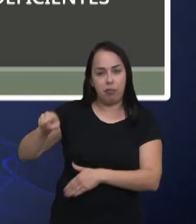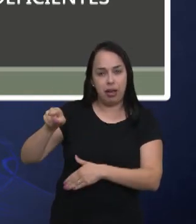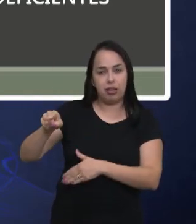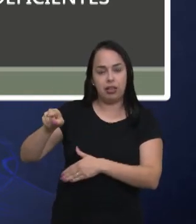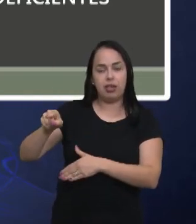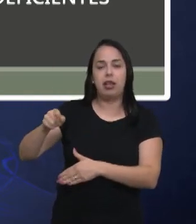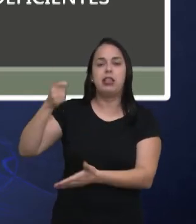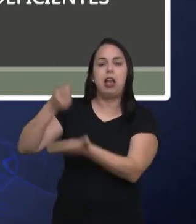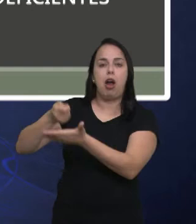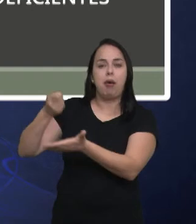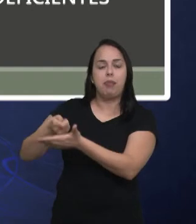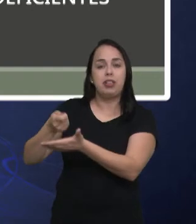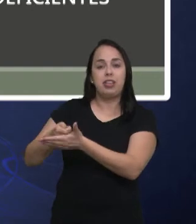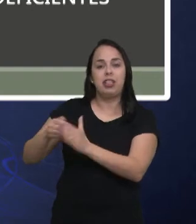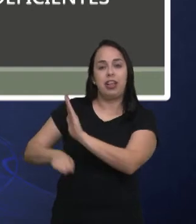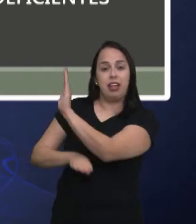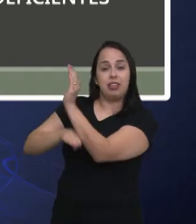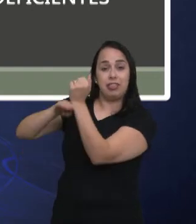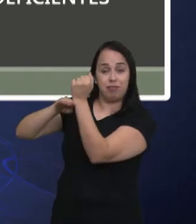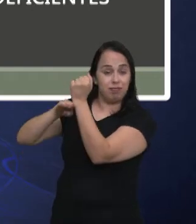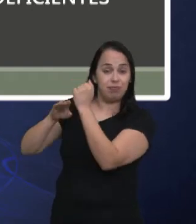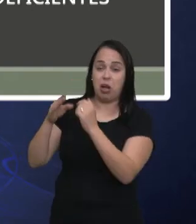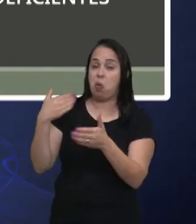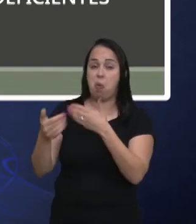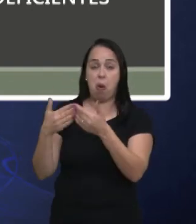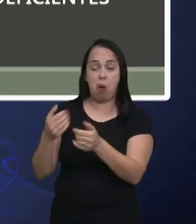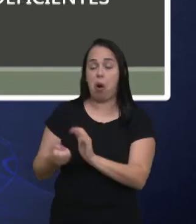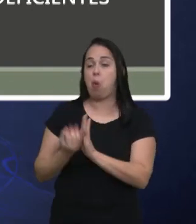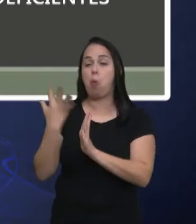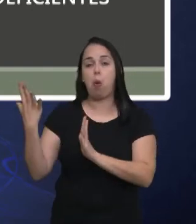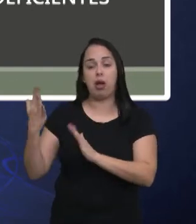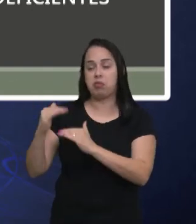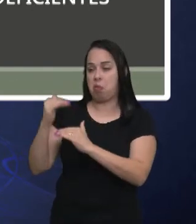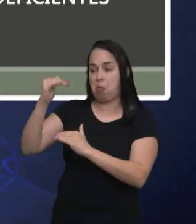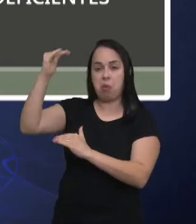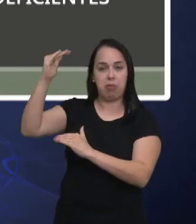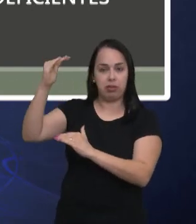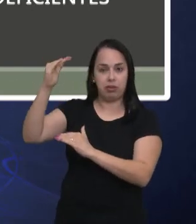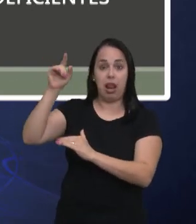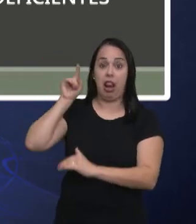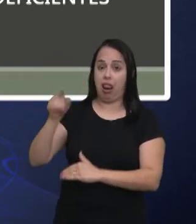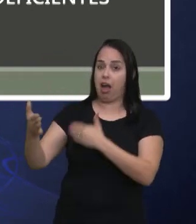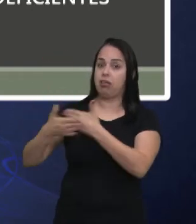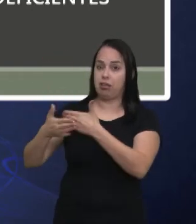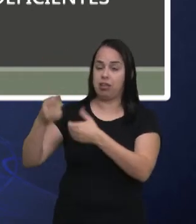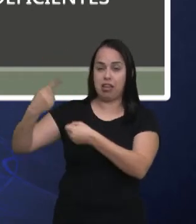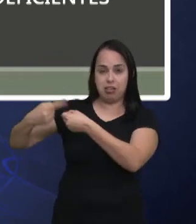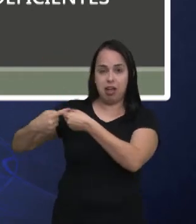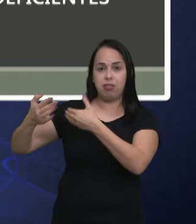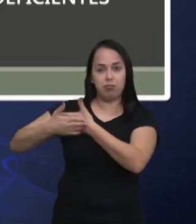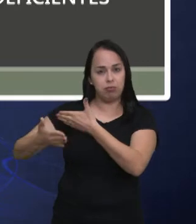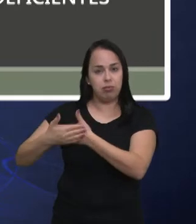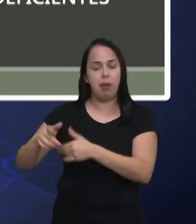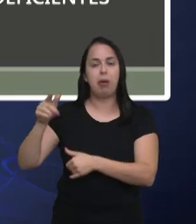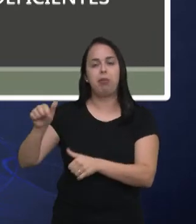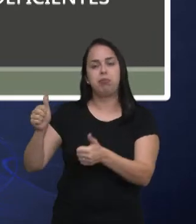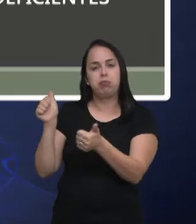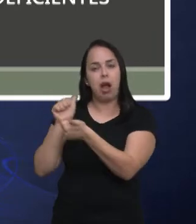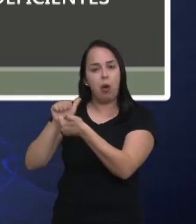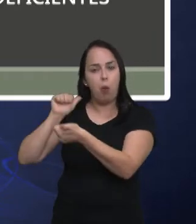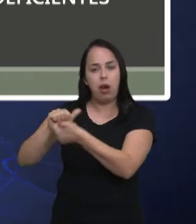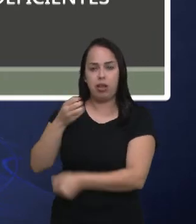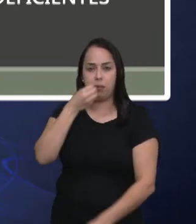exigindo elevador independente de quantos pavimentos. Isso em Ribeirão Preto, para manter a qualidade, para